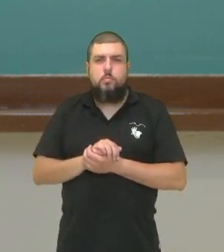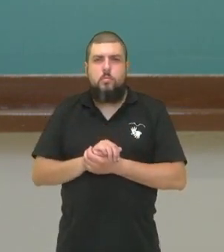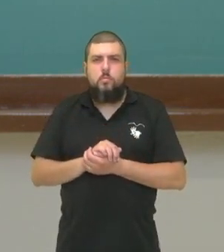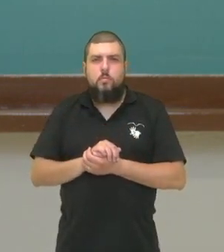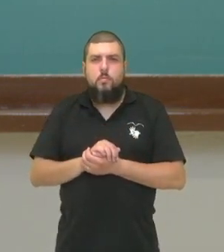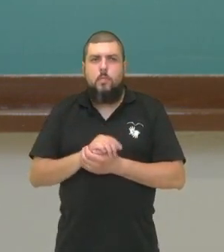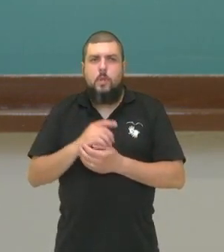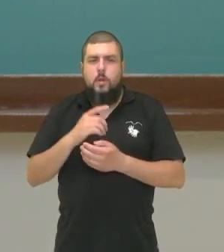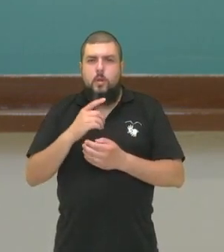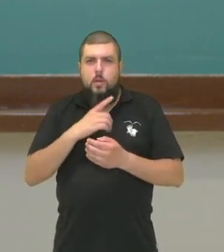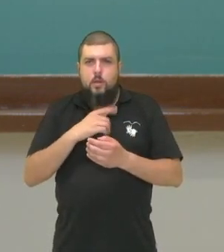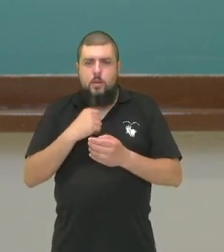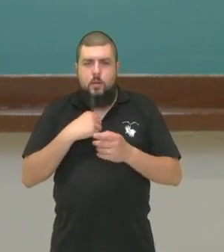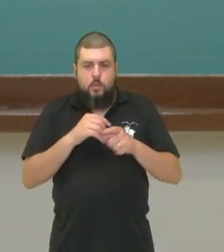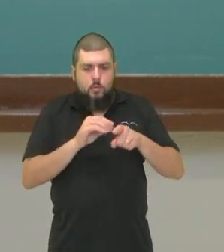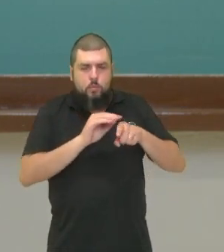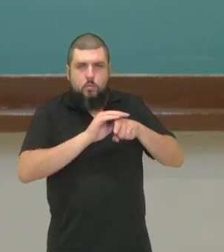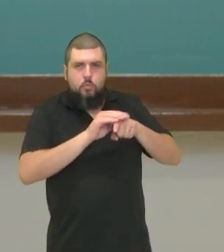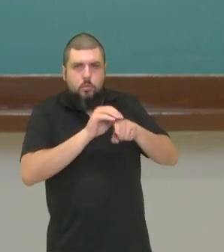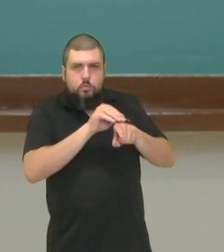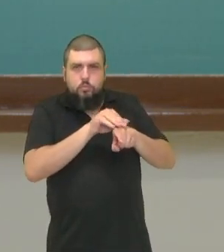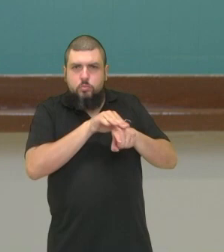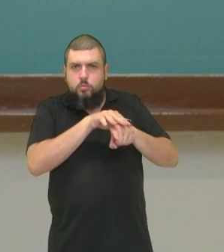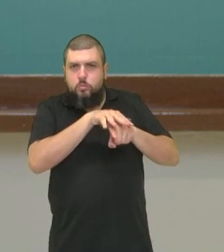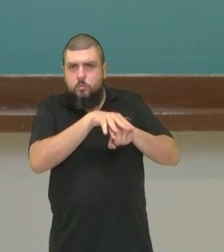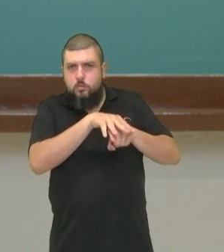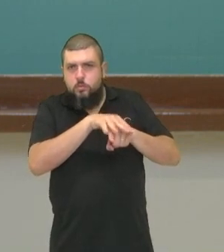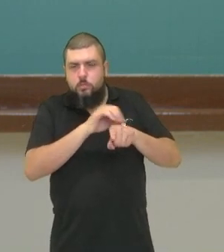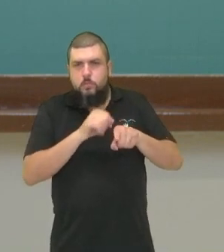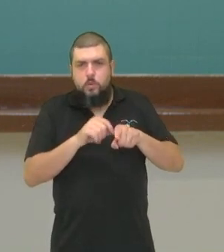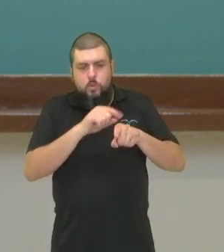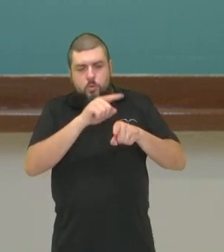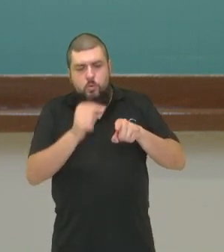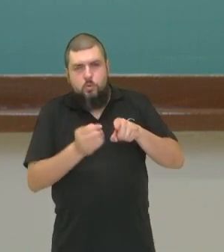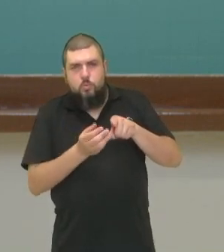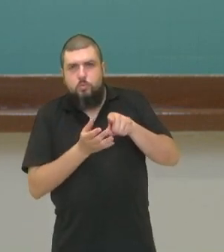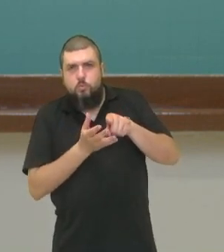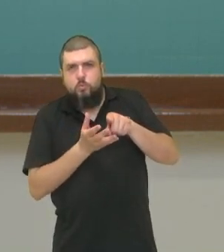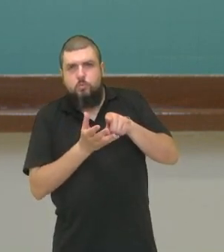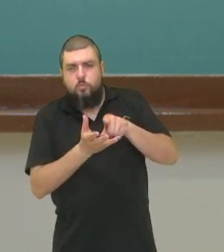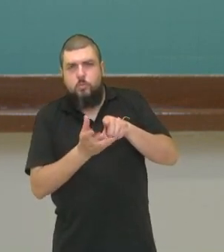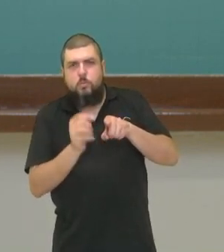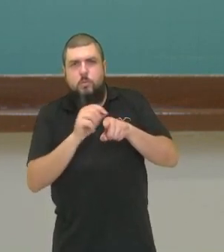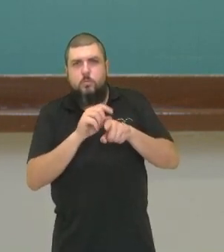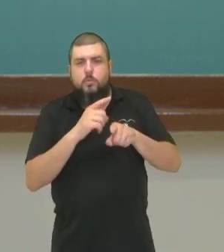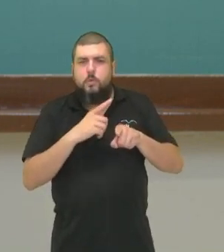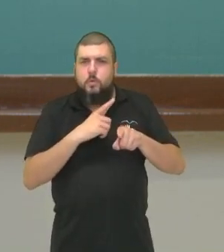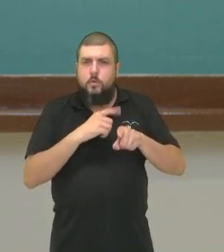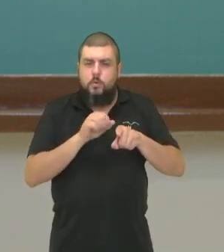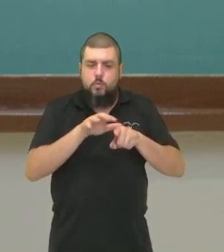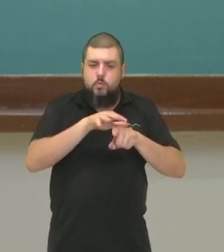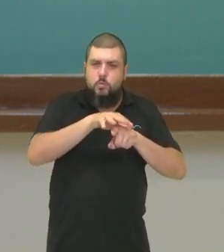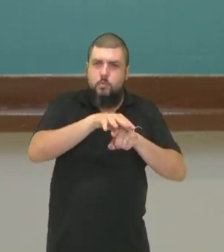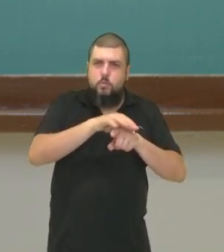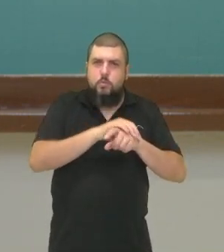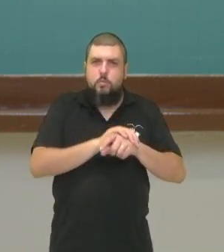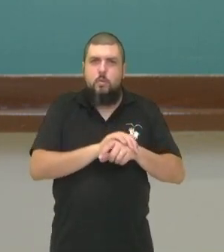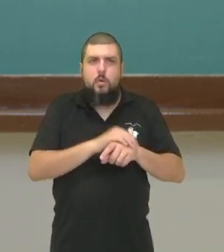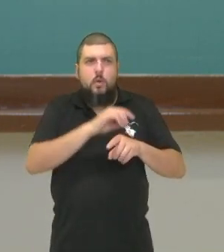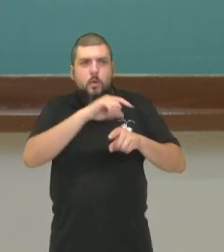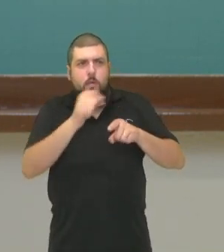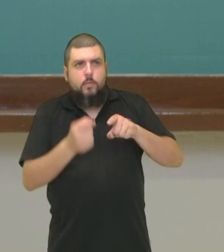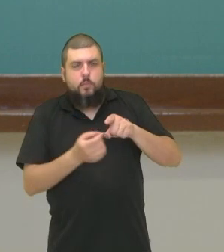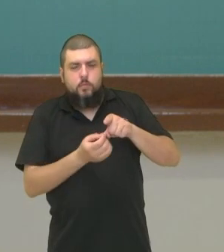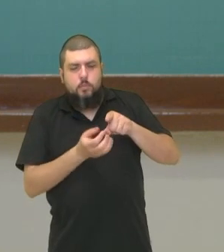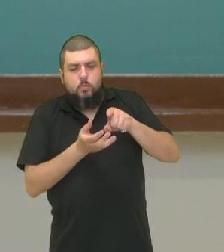corpos cavernosos, um de cada lado. Então, tem um desse lado e um do outro lado na parte superior do pênis. E na parte inferior